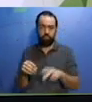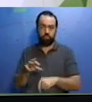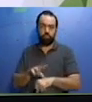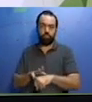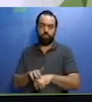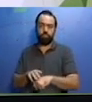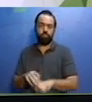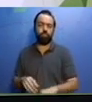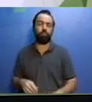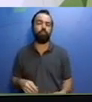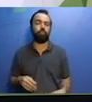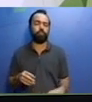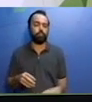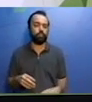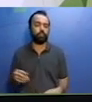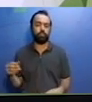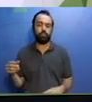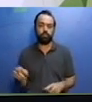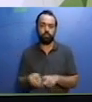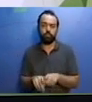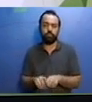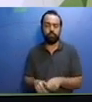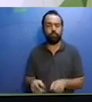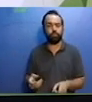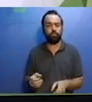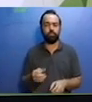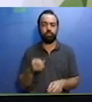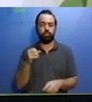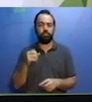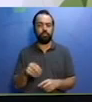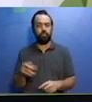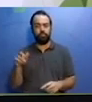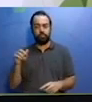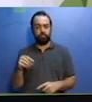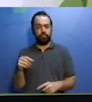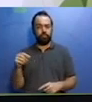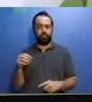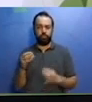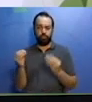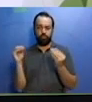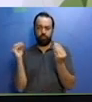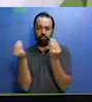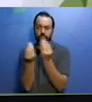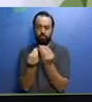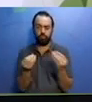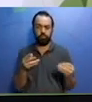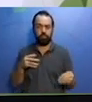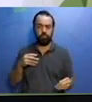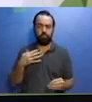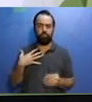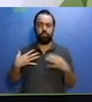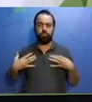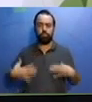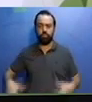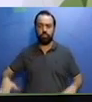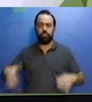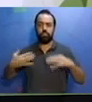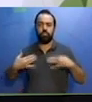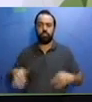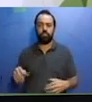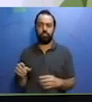por cima ela é uma substância de difícil eliminação do organismo, ela fica acumulada no organismo.